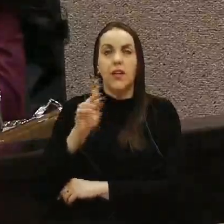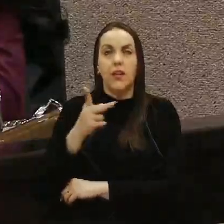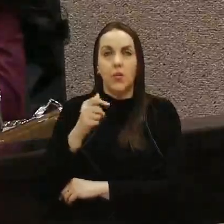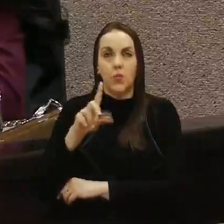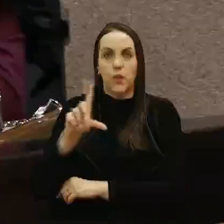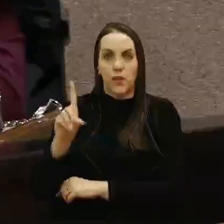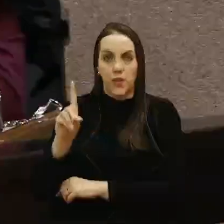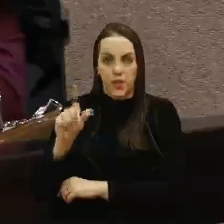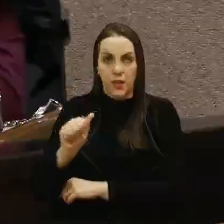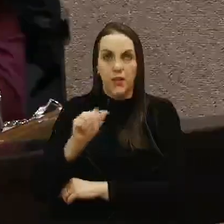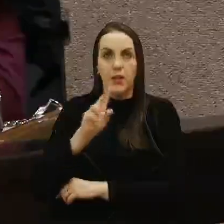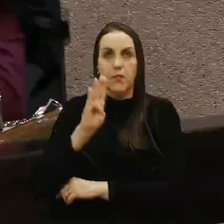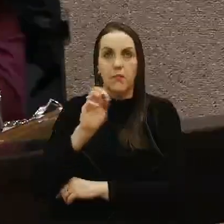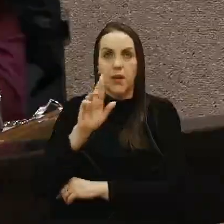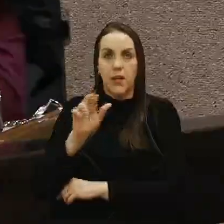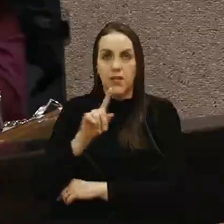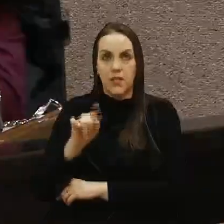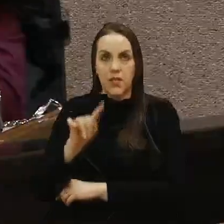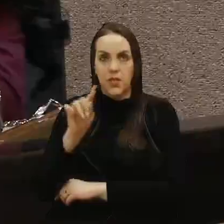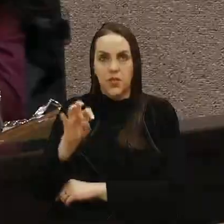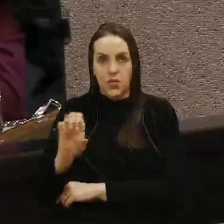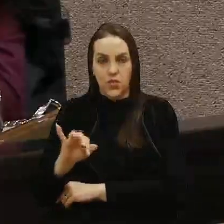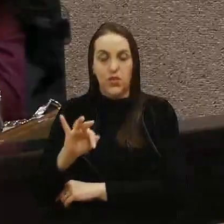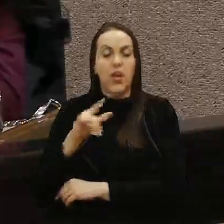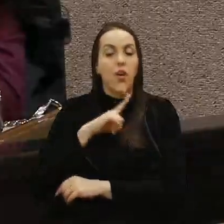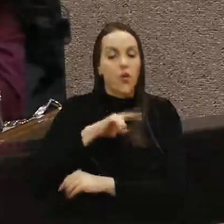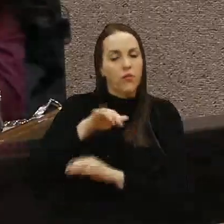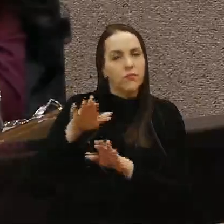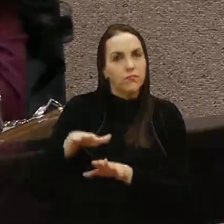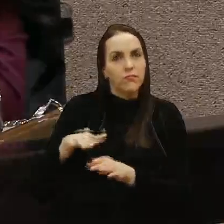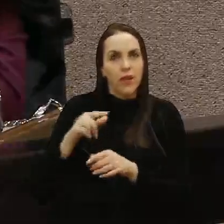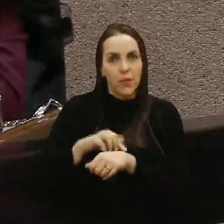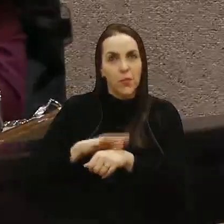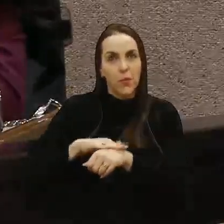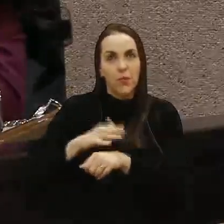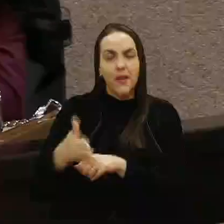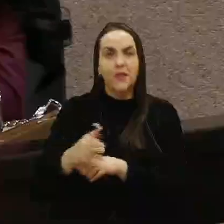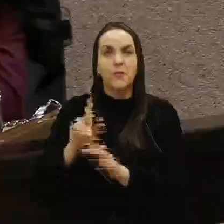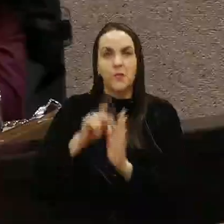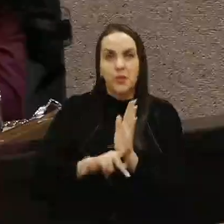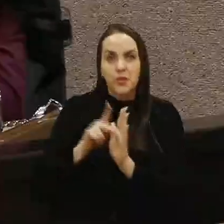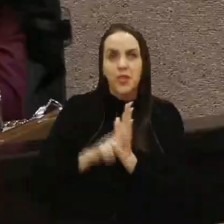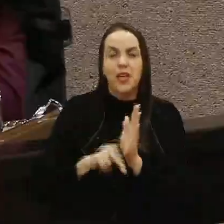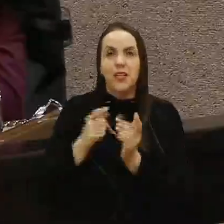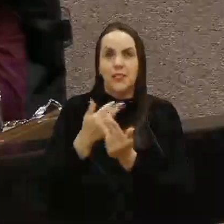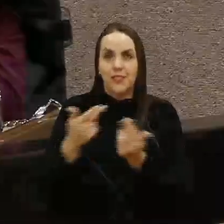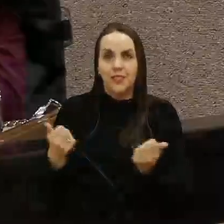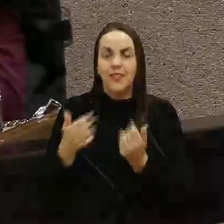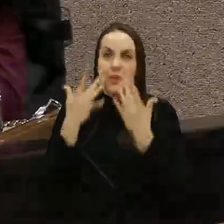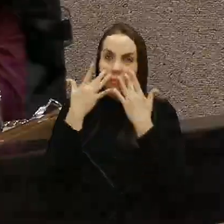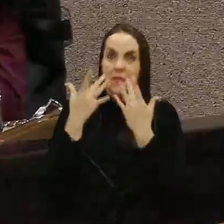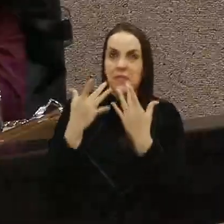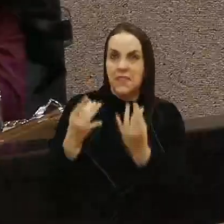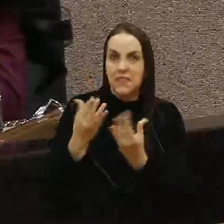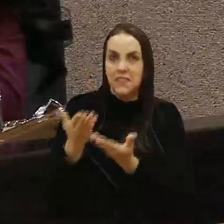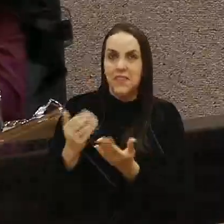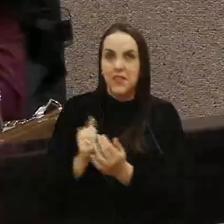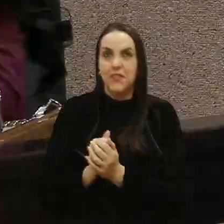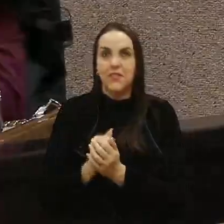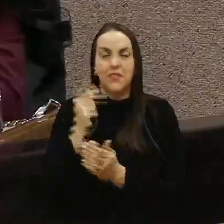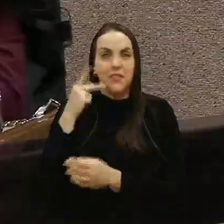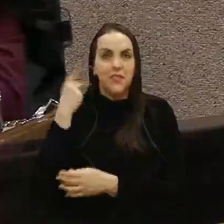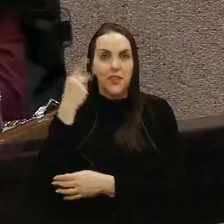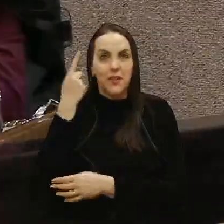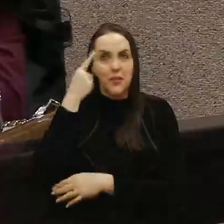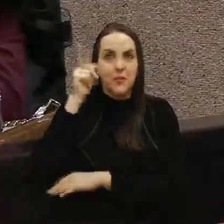alguns momentos verificando então os requerimentos e os projetos colocados pelos vereadores e claro que me chamou muita atenção o vereador